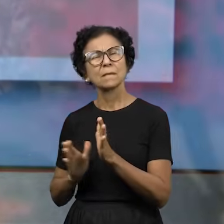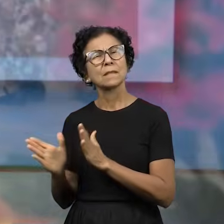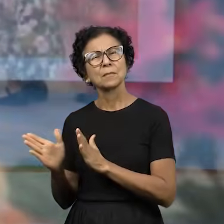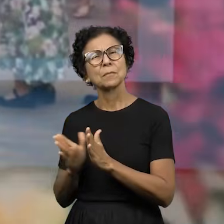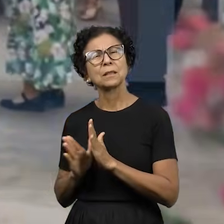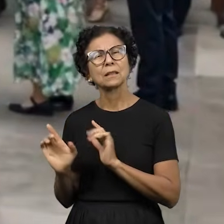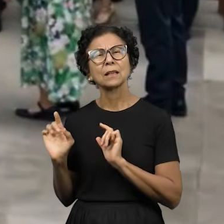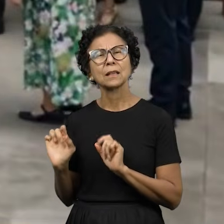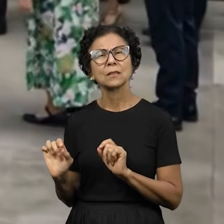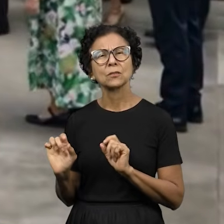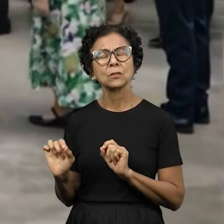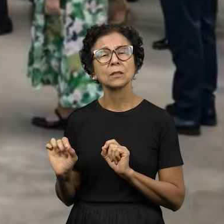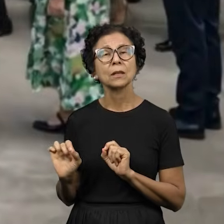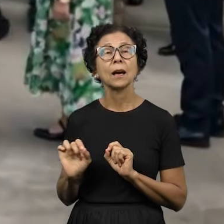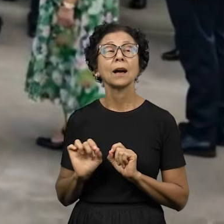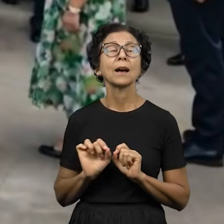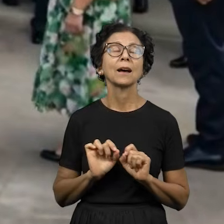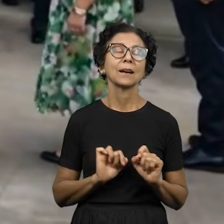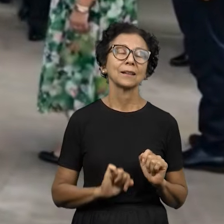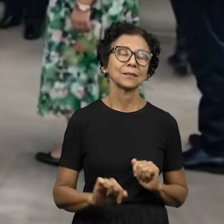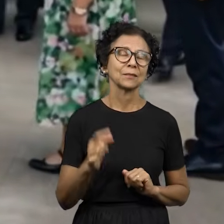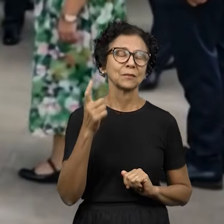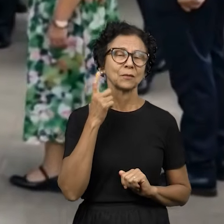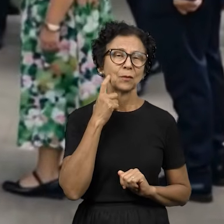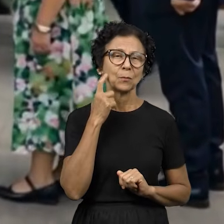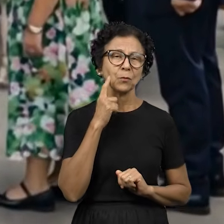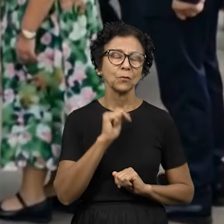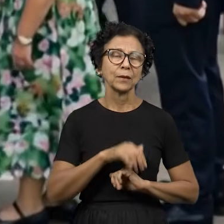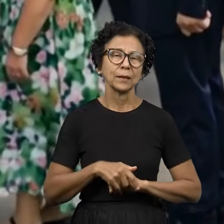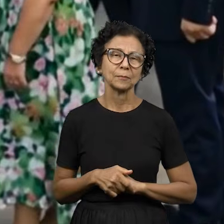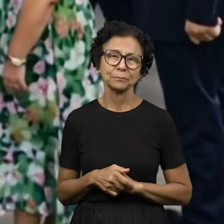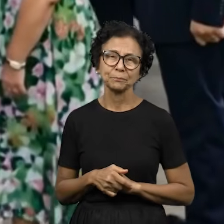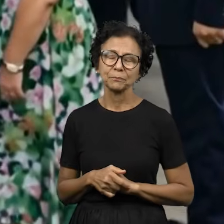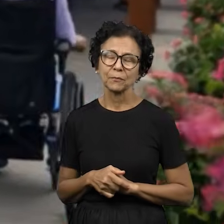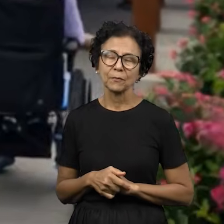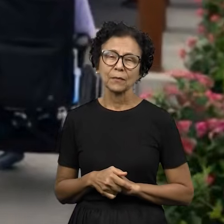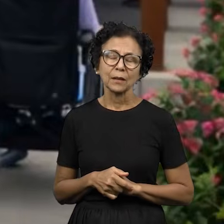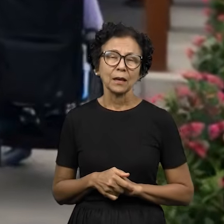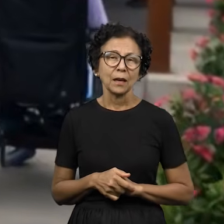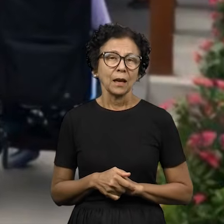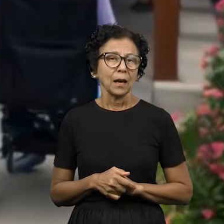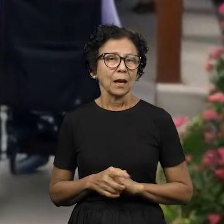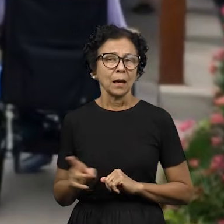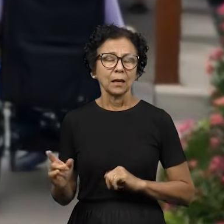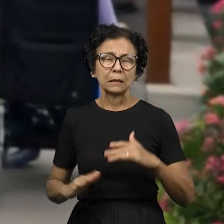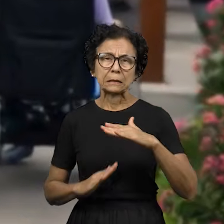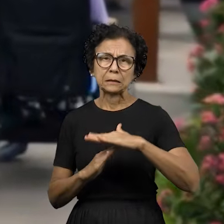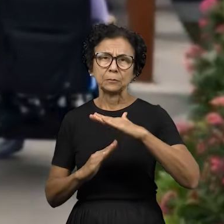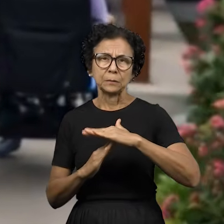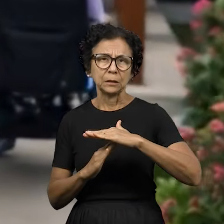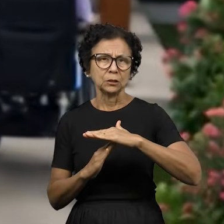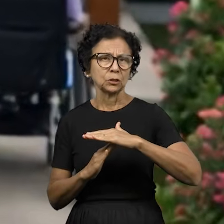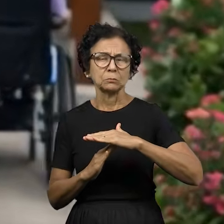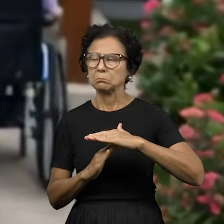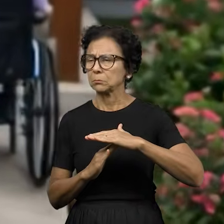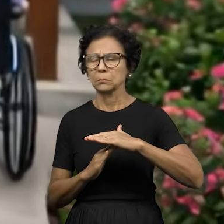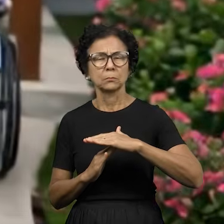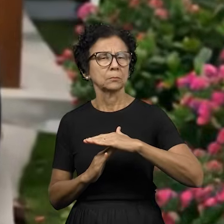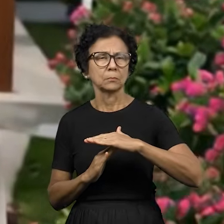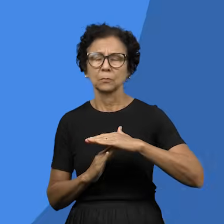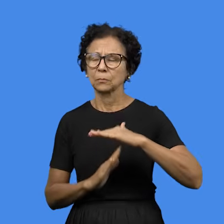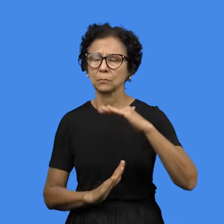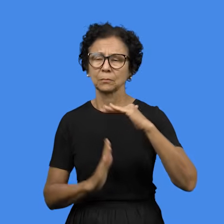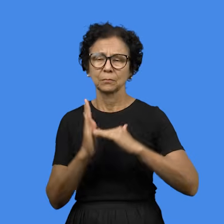igreja, tratamos da sua verdadeira abrangência, porque ela não se limita a estruturas